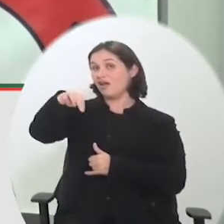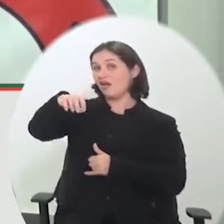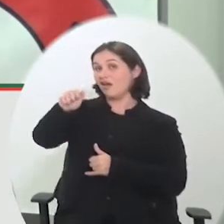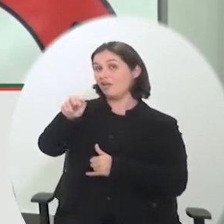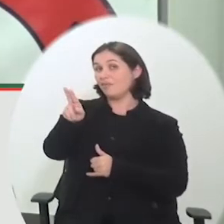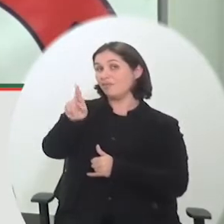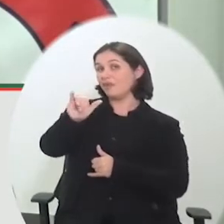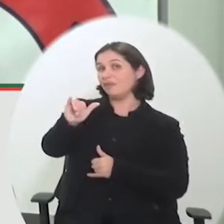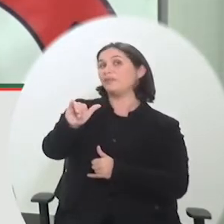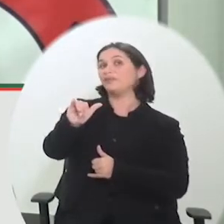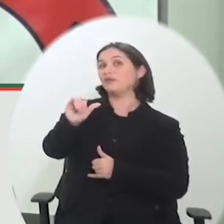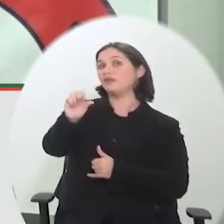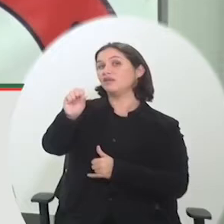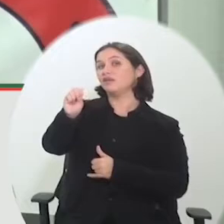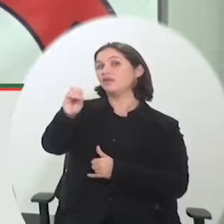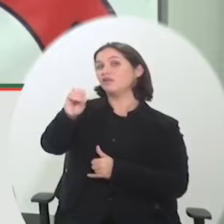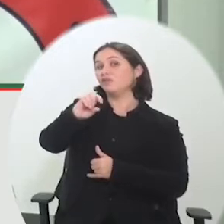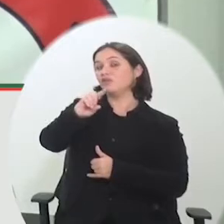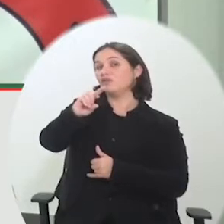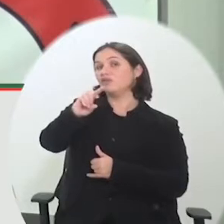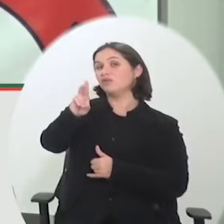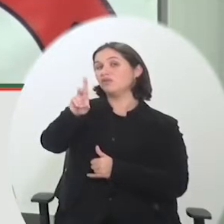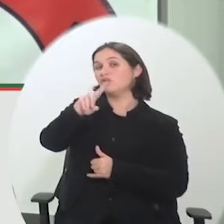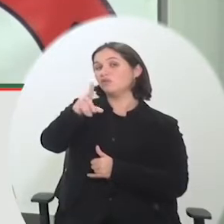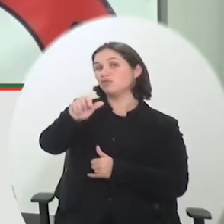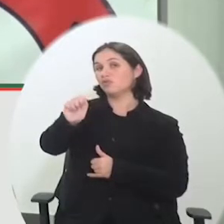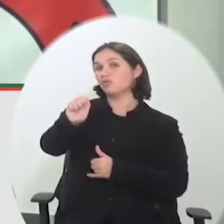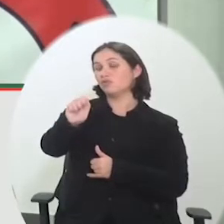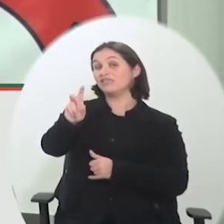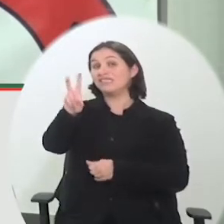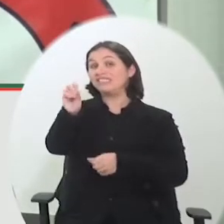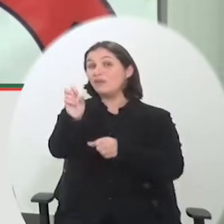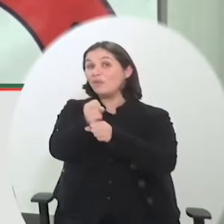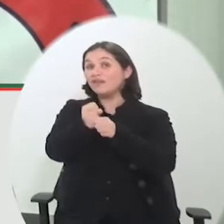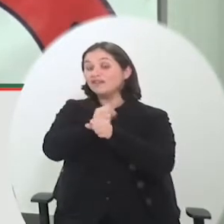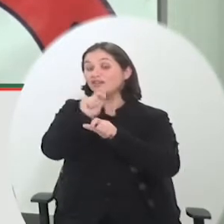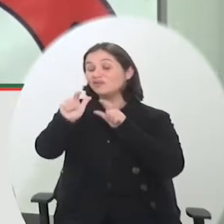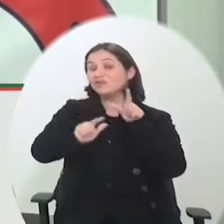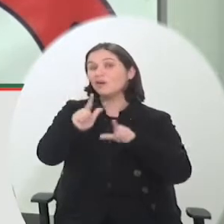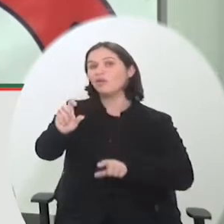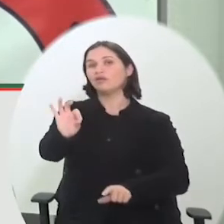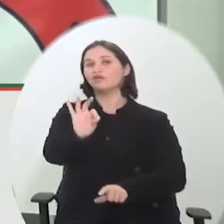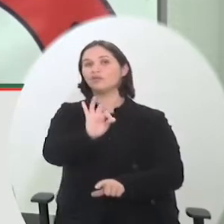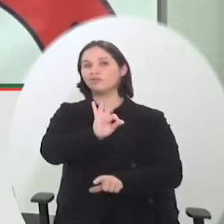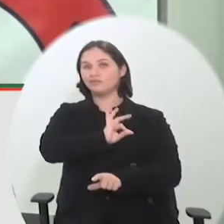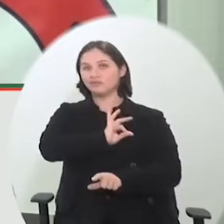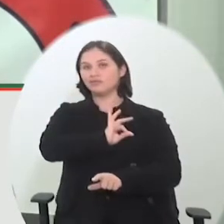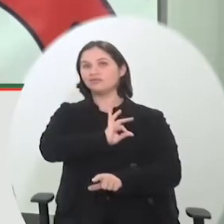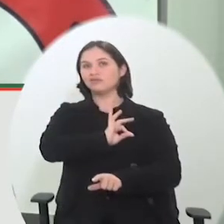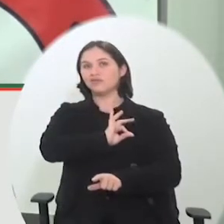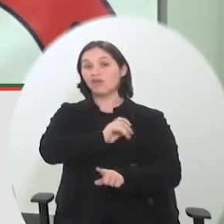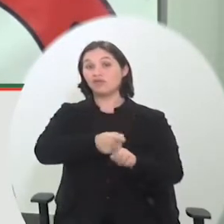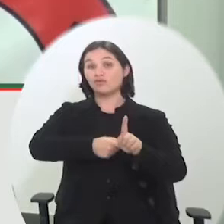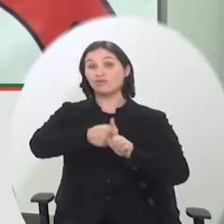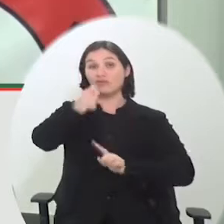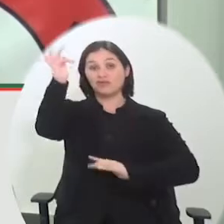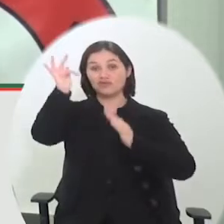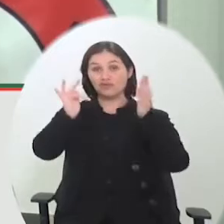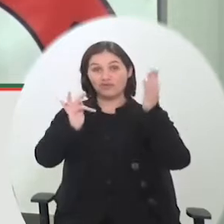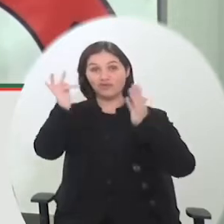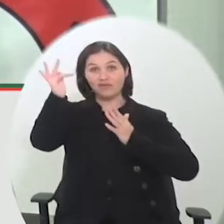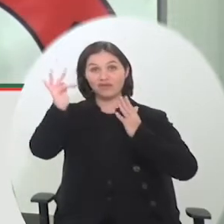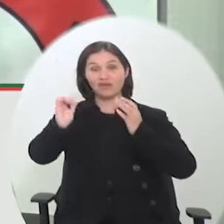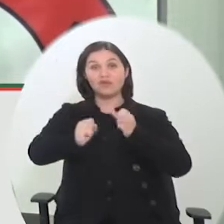O Amaury vai fazer 50 anos de polícia em atividade em fevereiro do ano que vem. É o policial